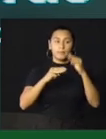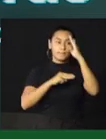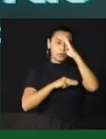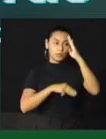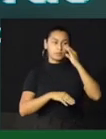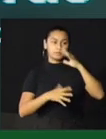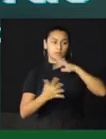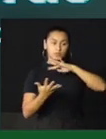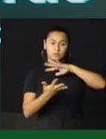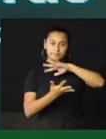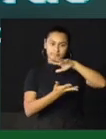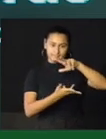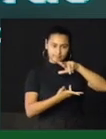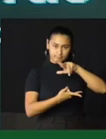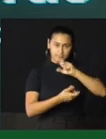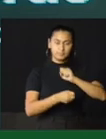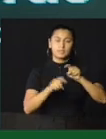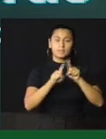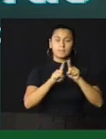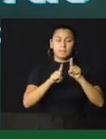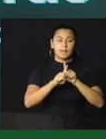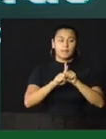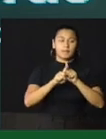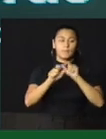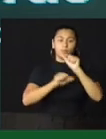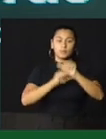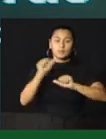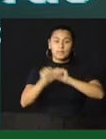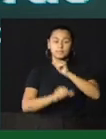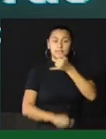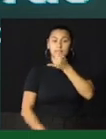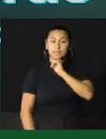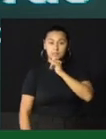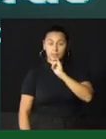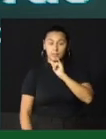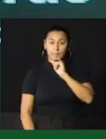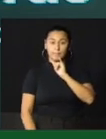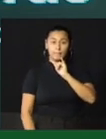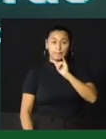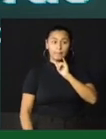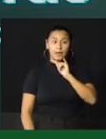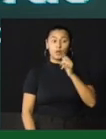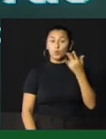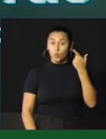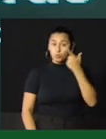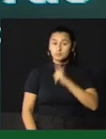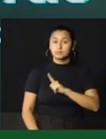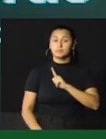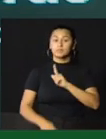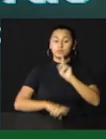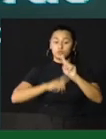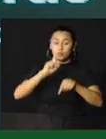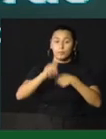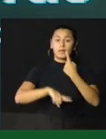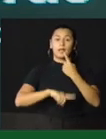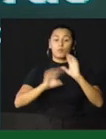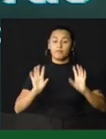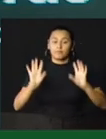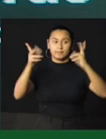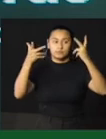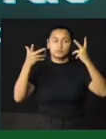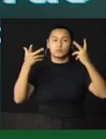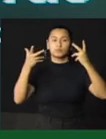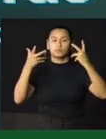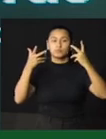sustentabilidade da transição energética para enfrentar esses eventos climáticos extremos que a gente tá eh